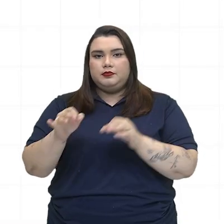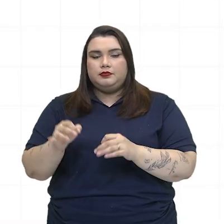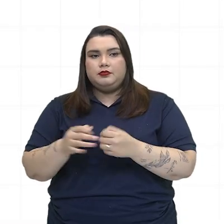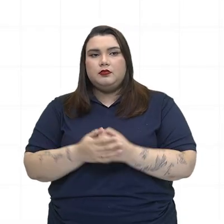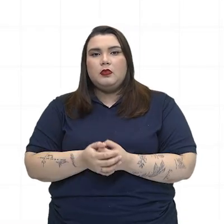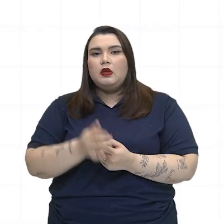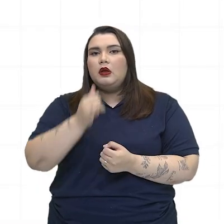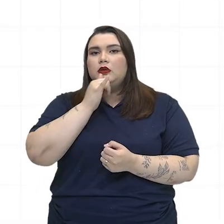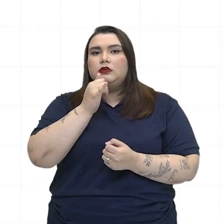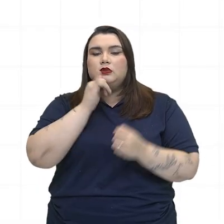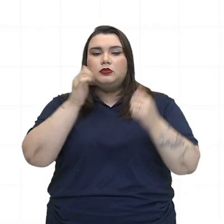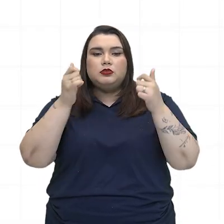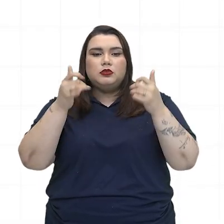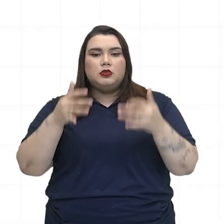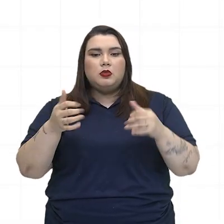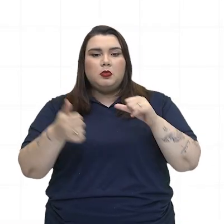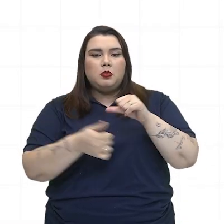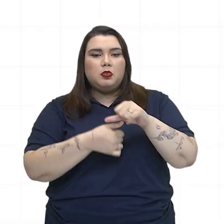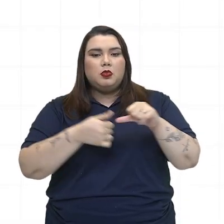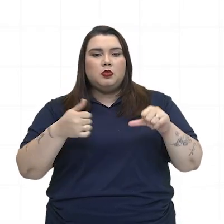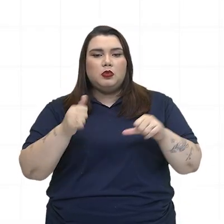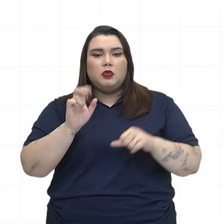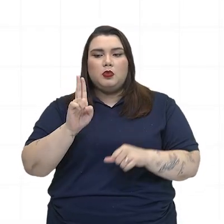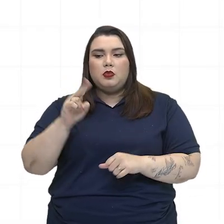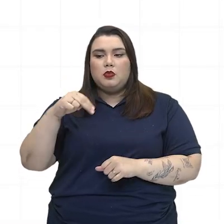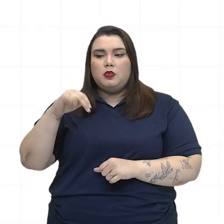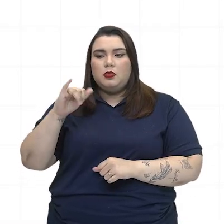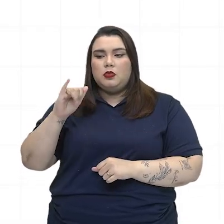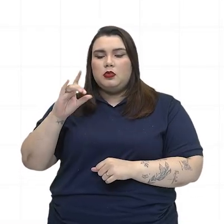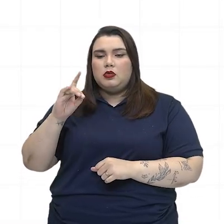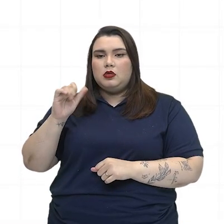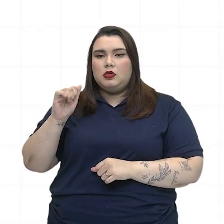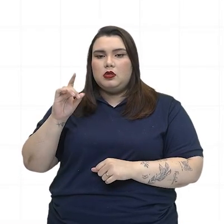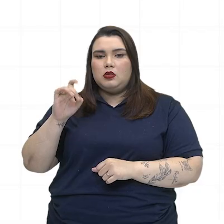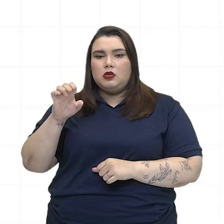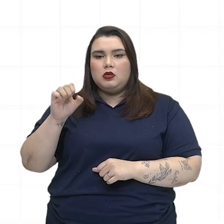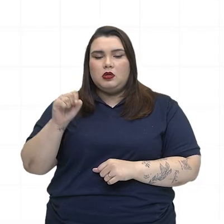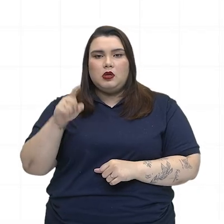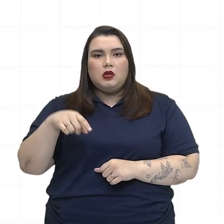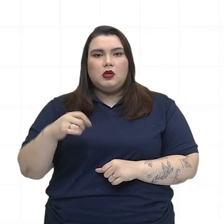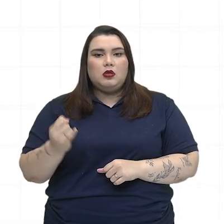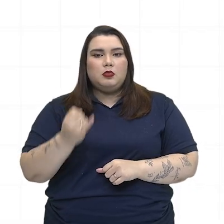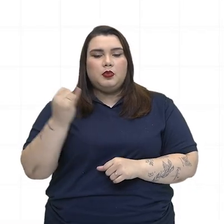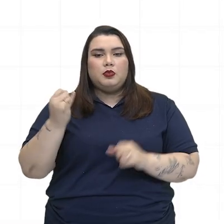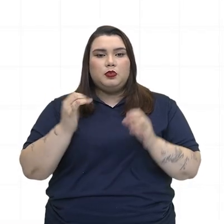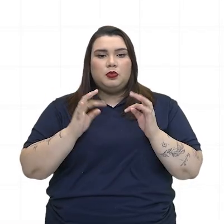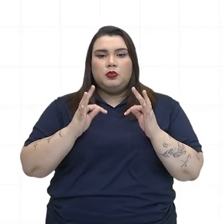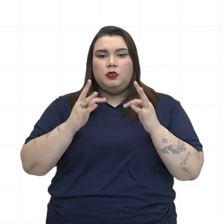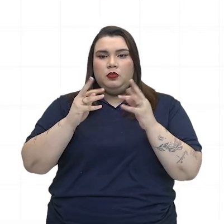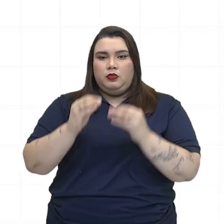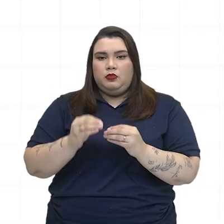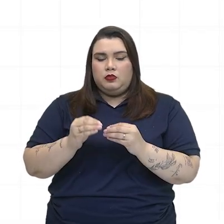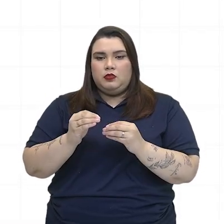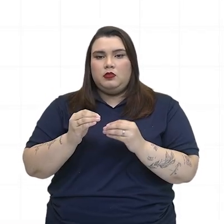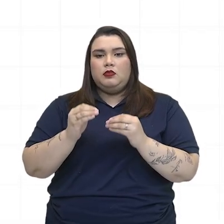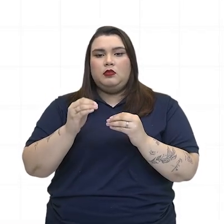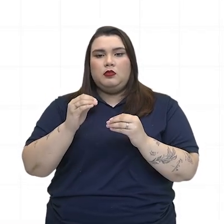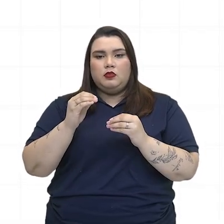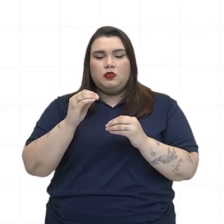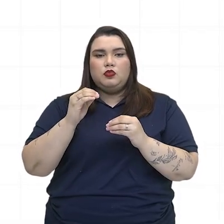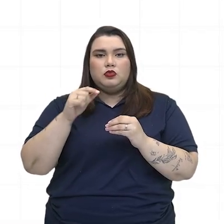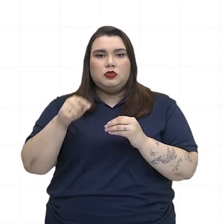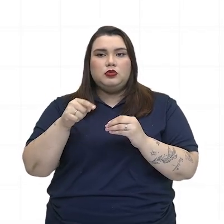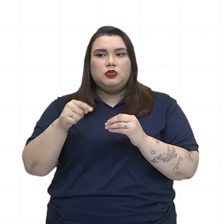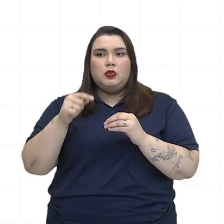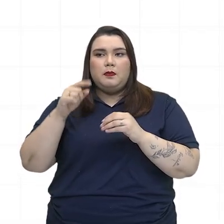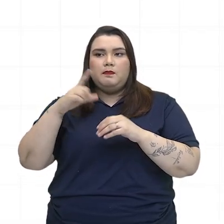caso, quando a gente fala assim, conversão de unidades, certo? É importante que todos os elementos que estejam sendo